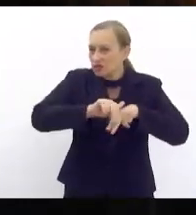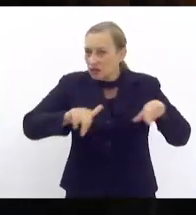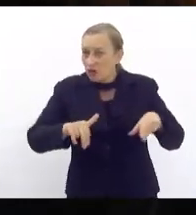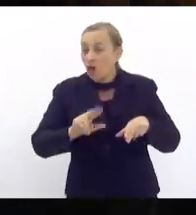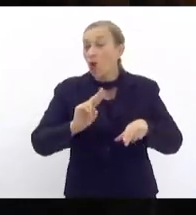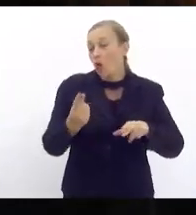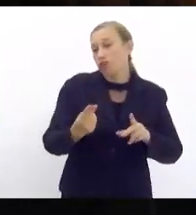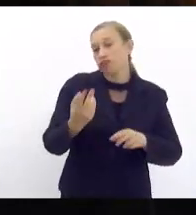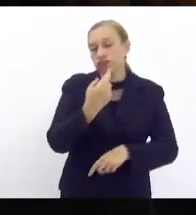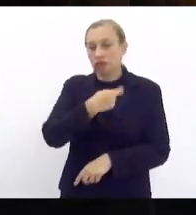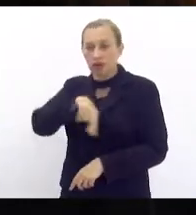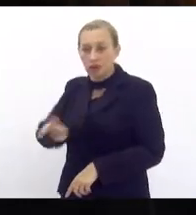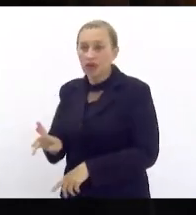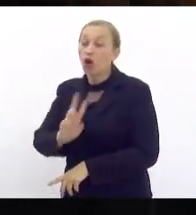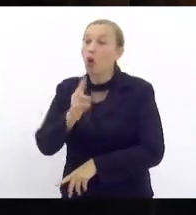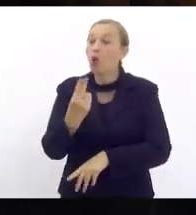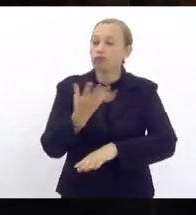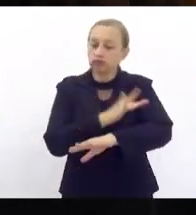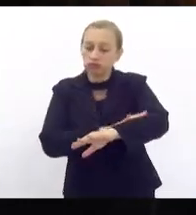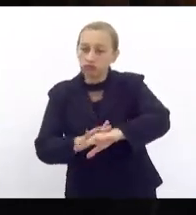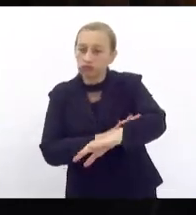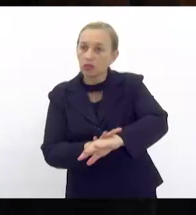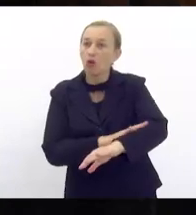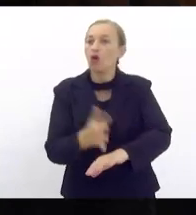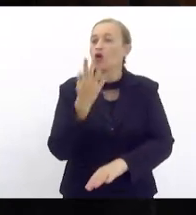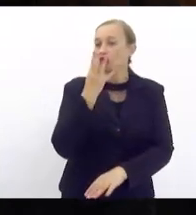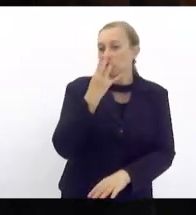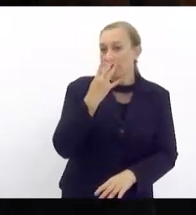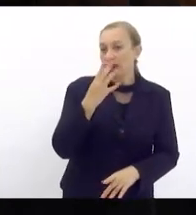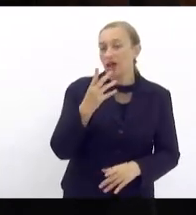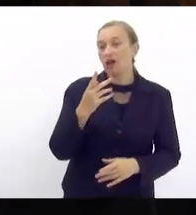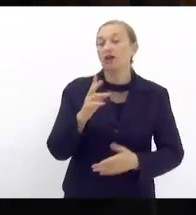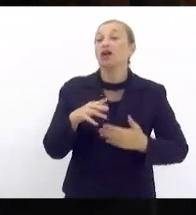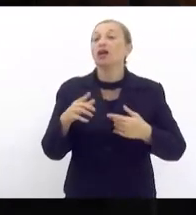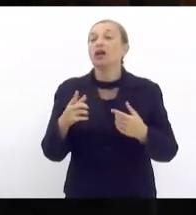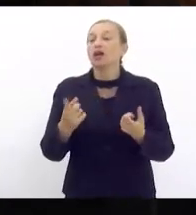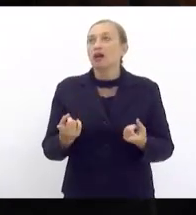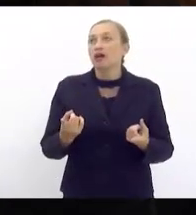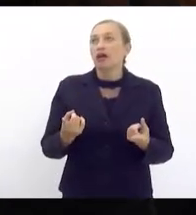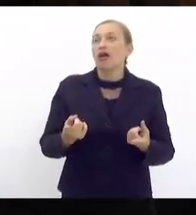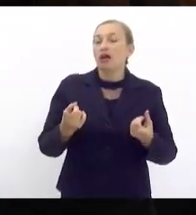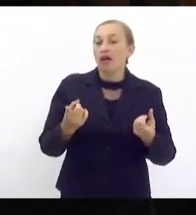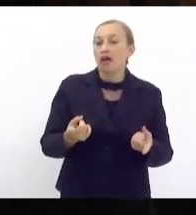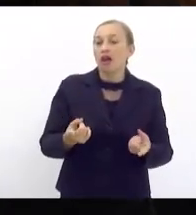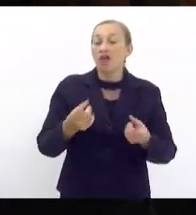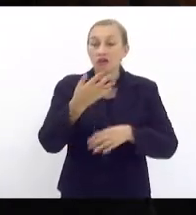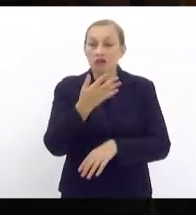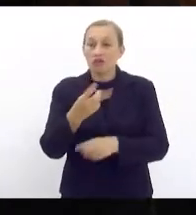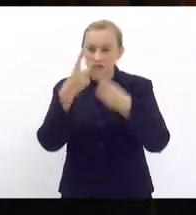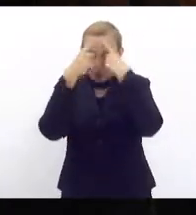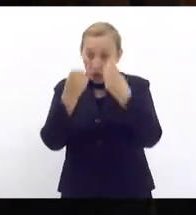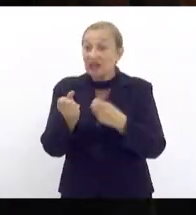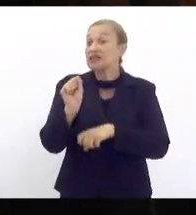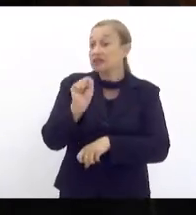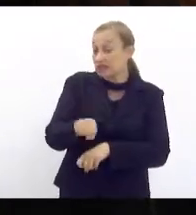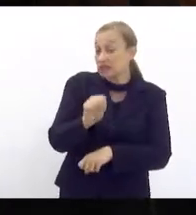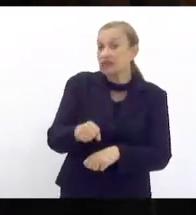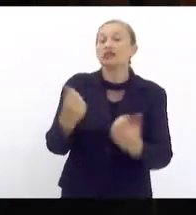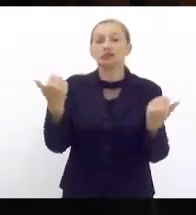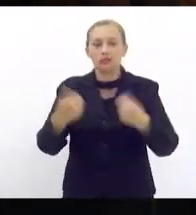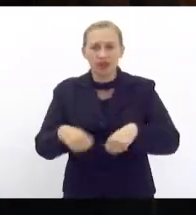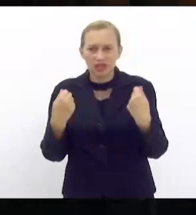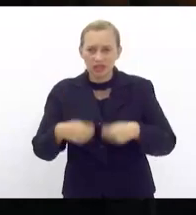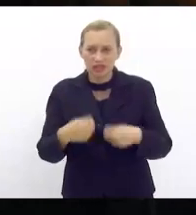Então isso é um tema importantíssimo porque é complexo mesmo e a gente precisa